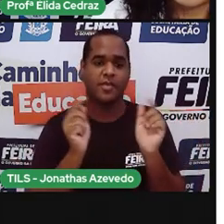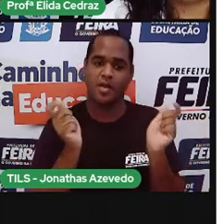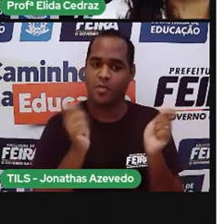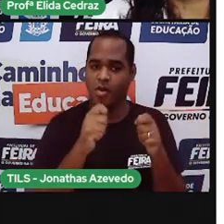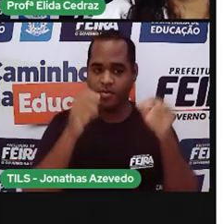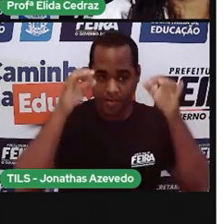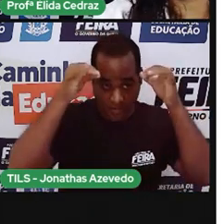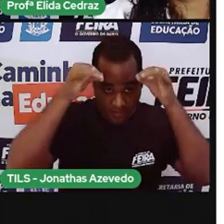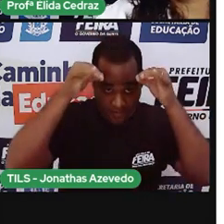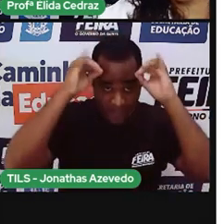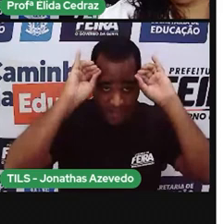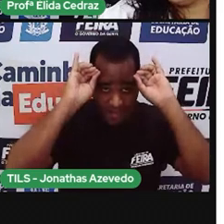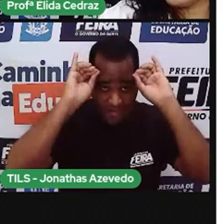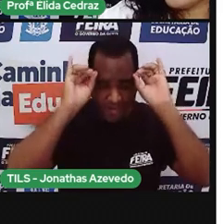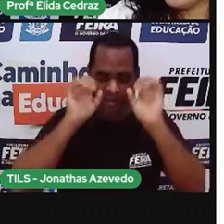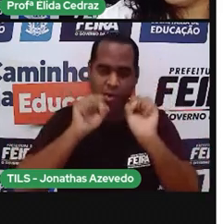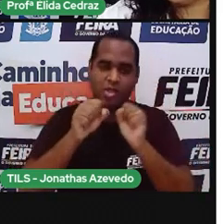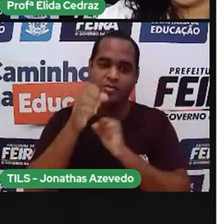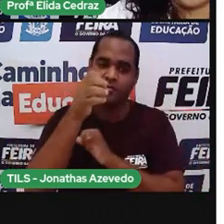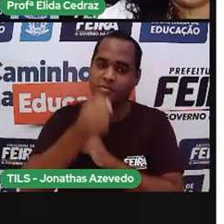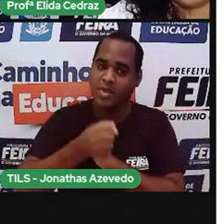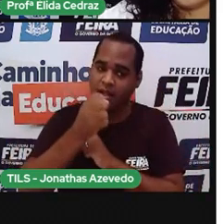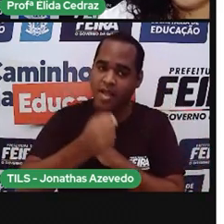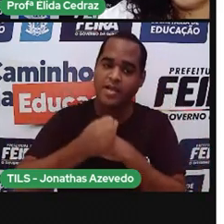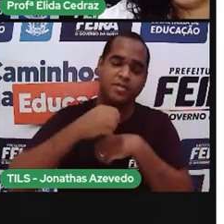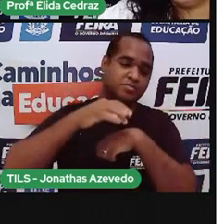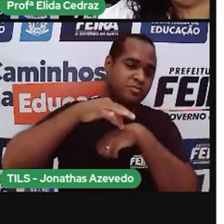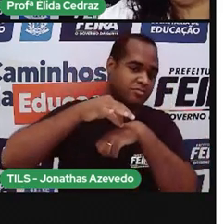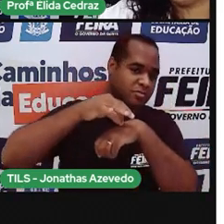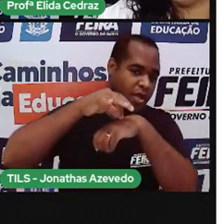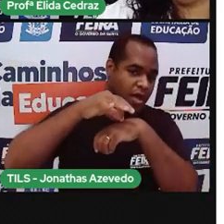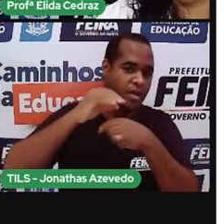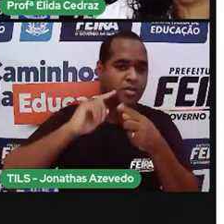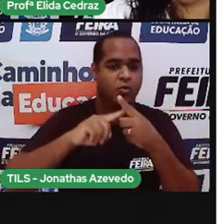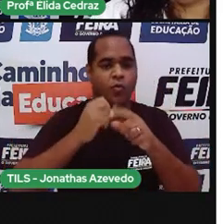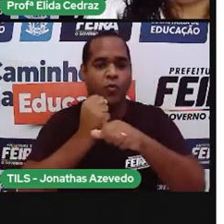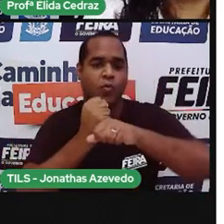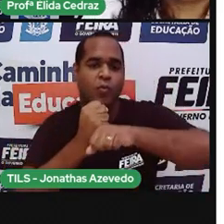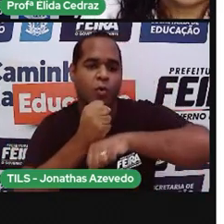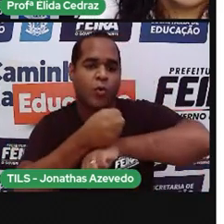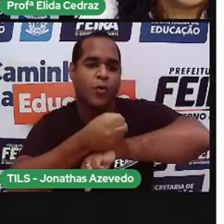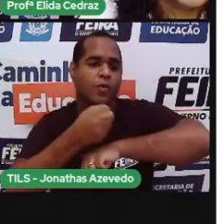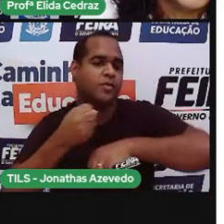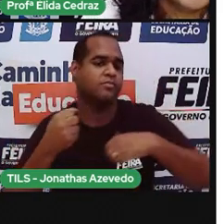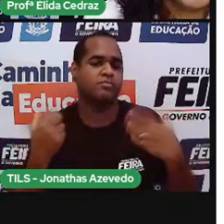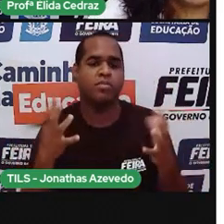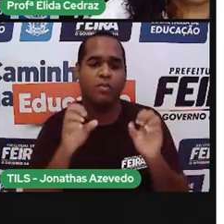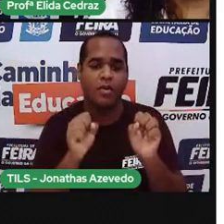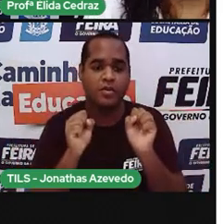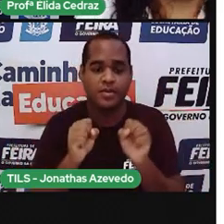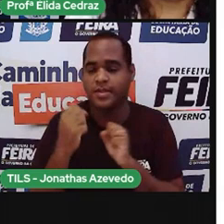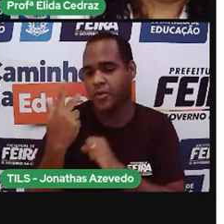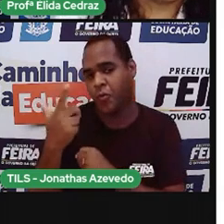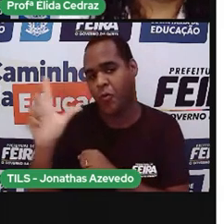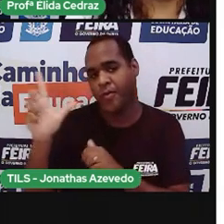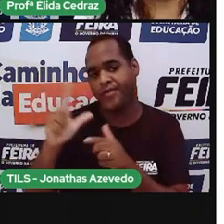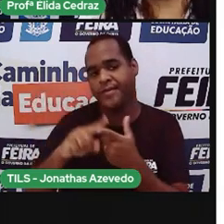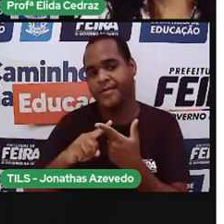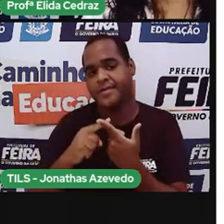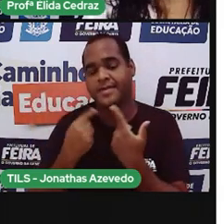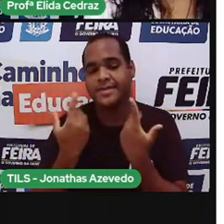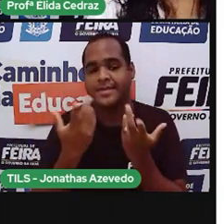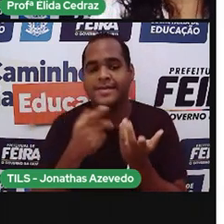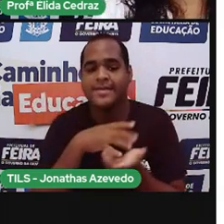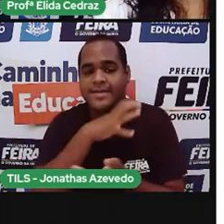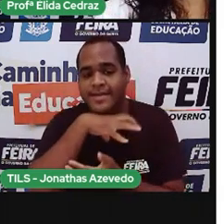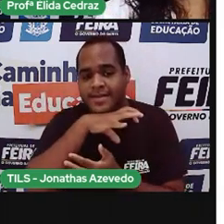criar a vaca e a gente usa o leite, a carne, o couro. A gente também pode ter animais que a